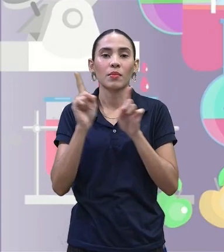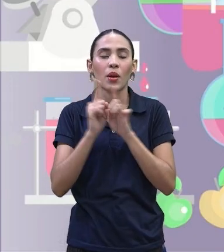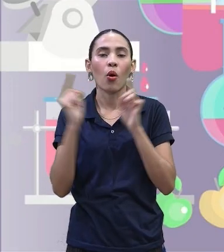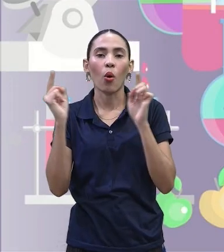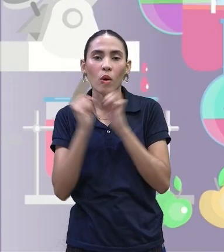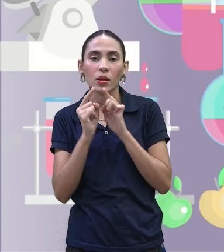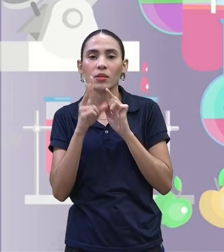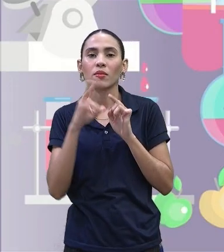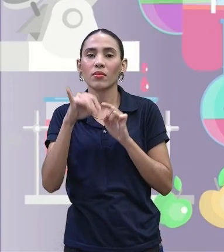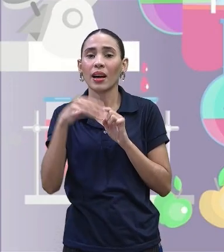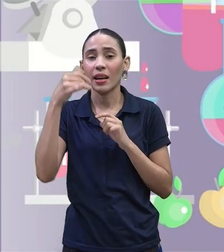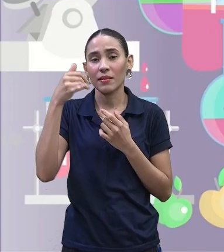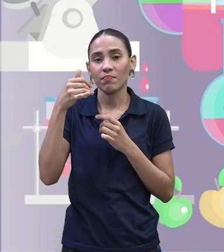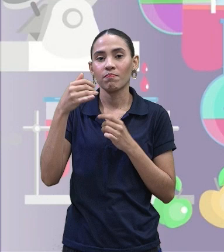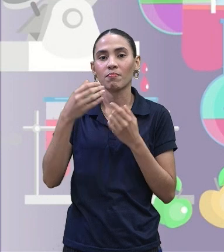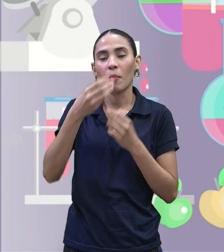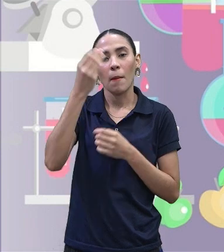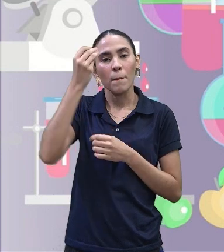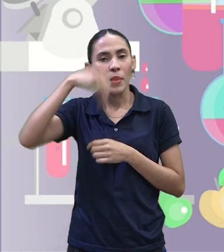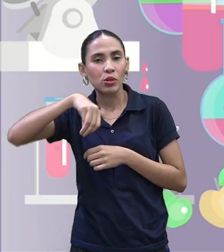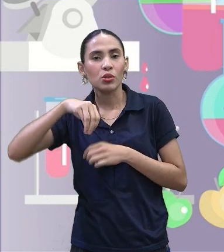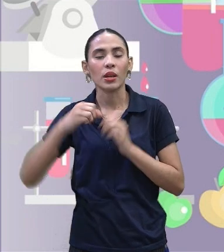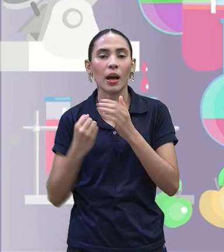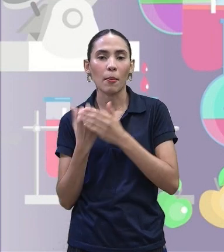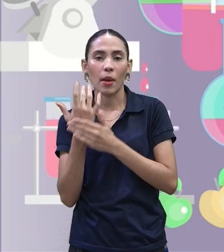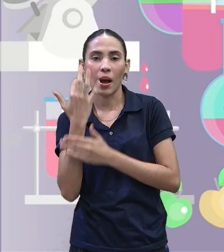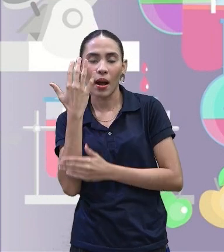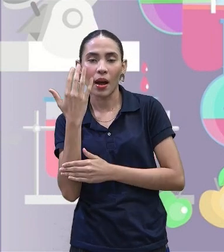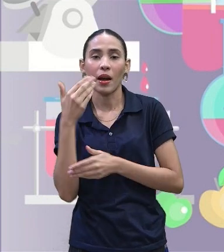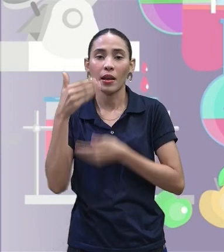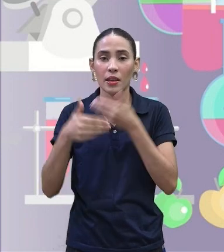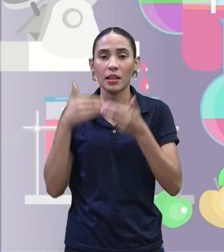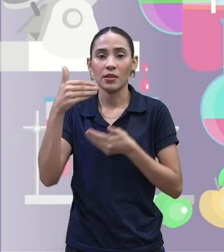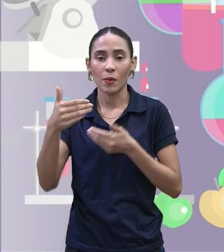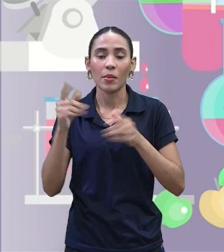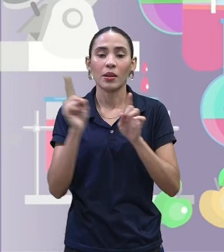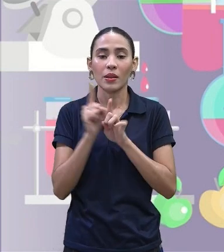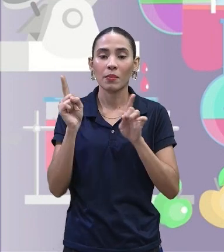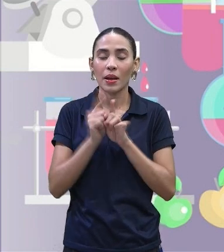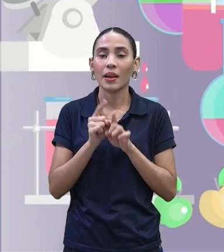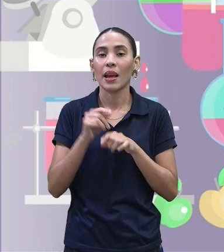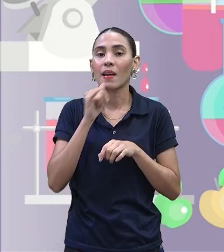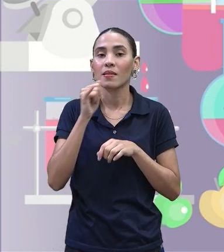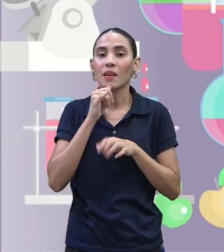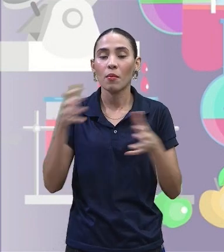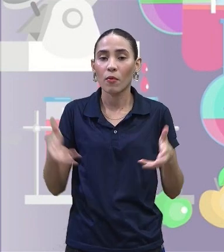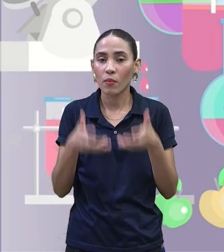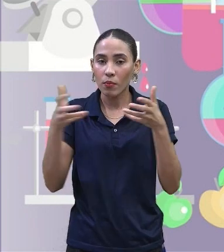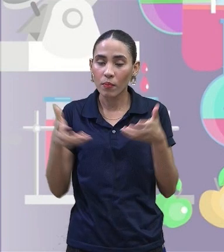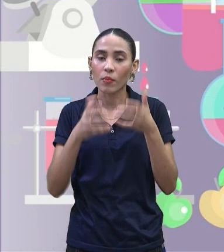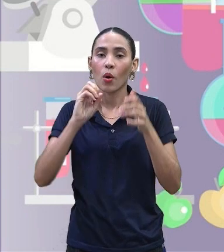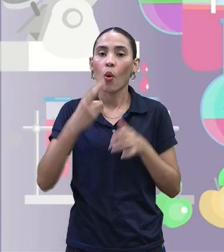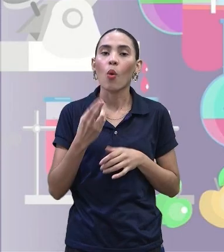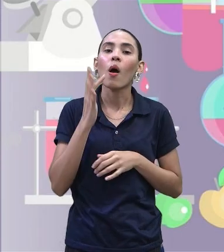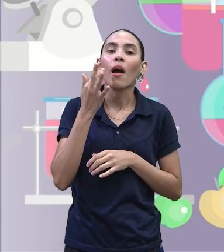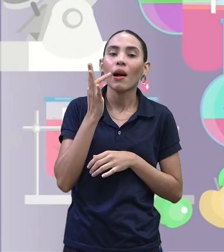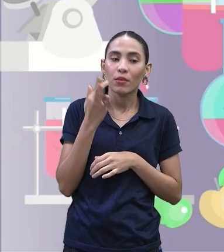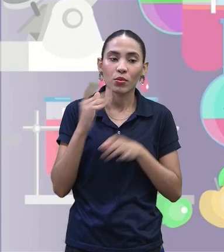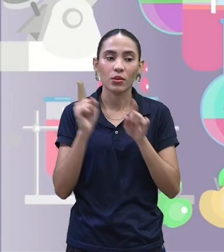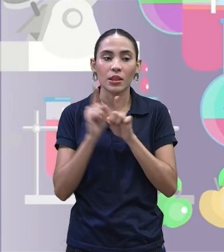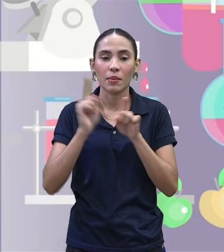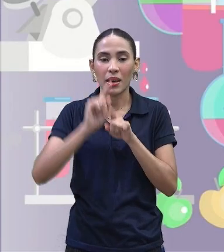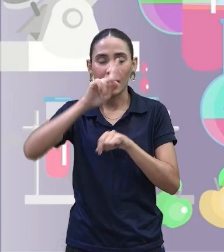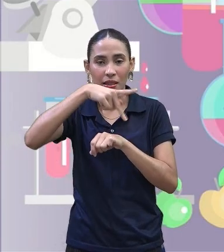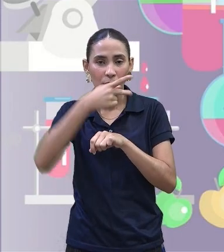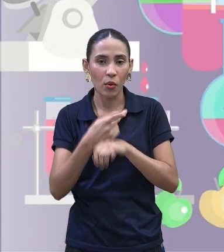vão prejudicar no seu crescimento e no seu produto final, né? Que é a verdura ou a fruta que vai ser, então,